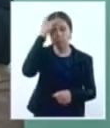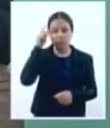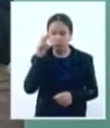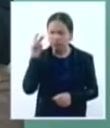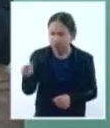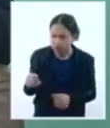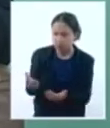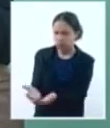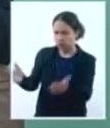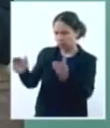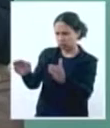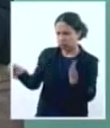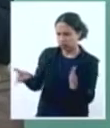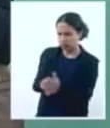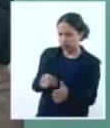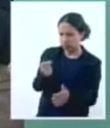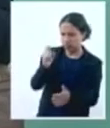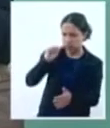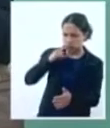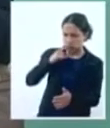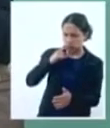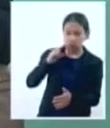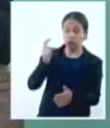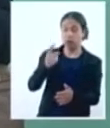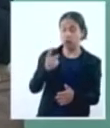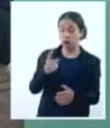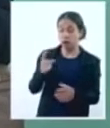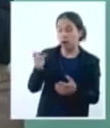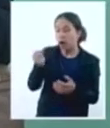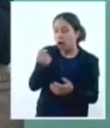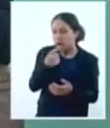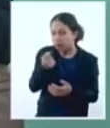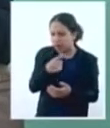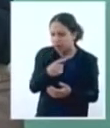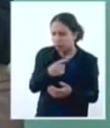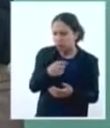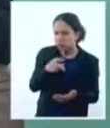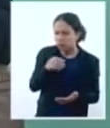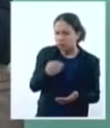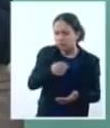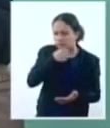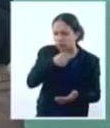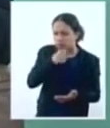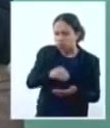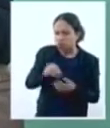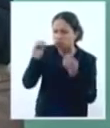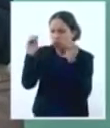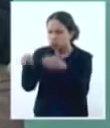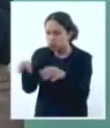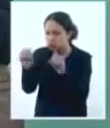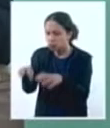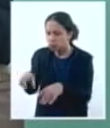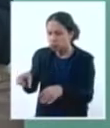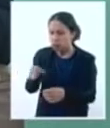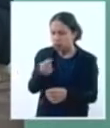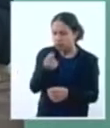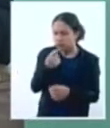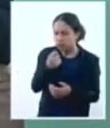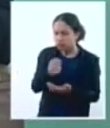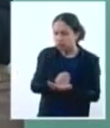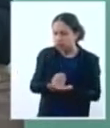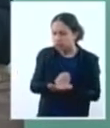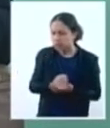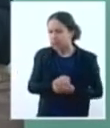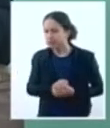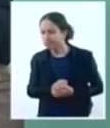coletora, né, ali, e saber que existe esse serviço, a farmácia que ele compra todo dia, ele está disponibilizando esse serviço, ele pode ser levado a crer